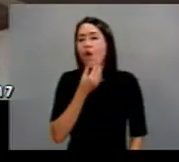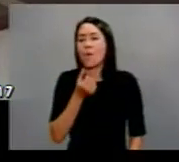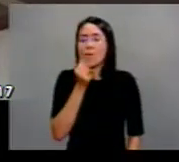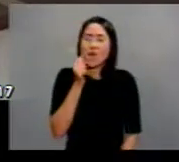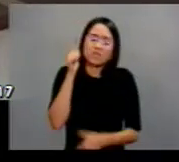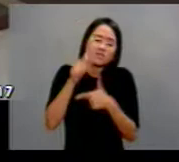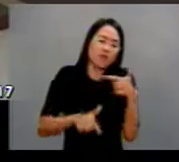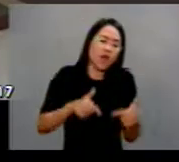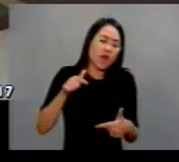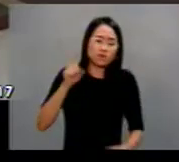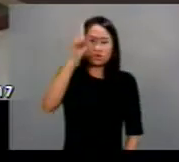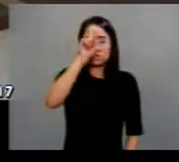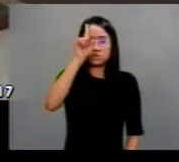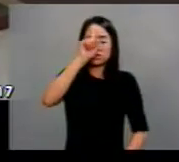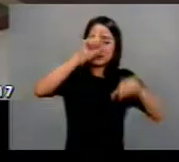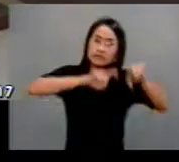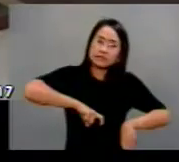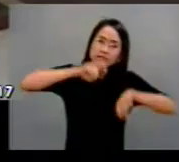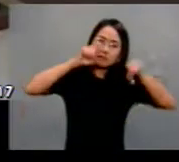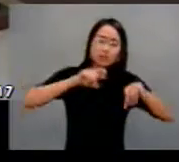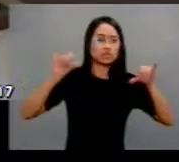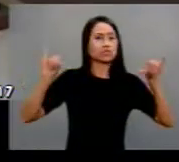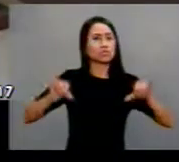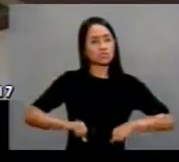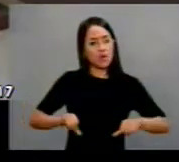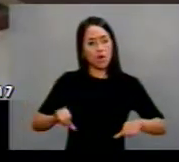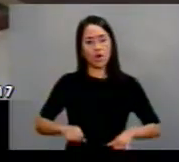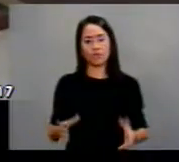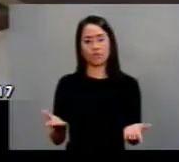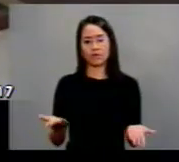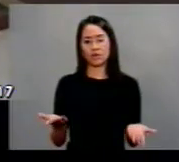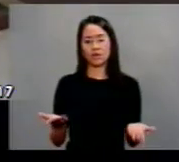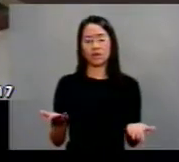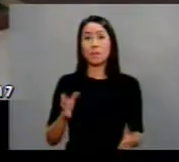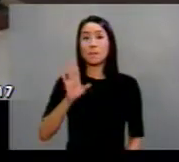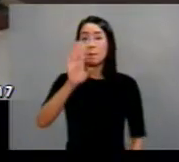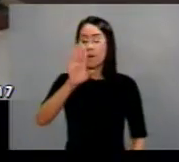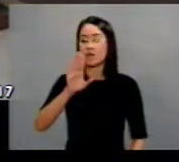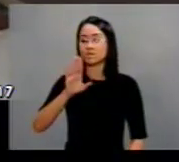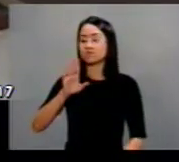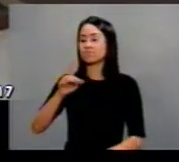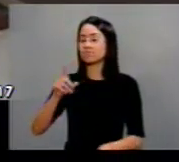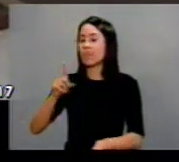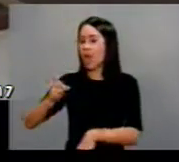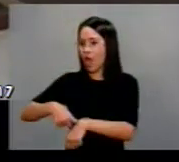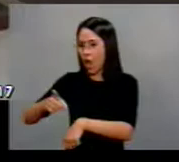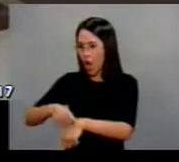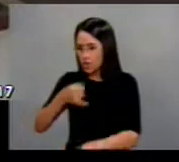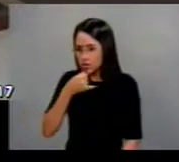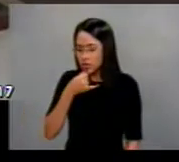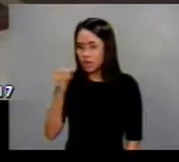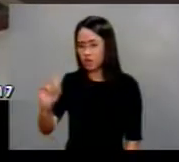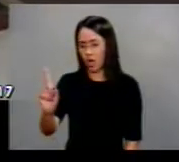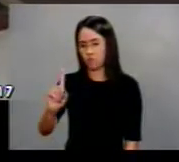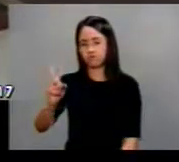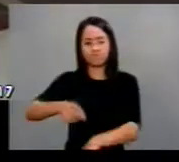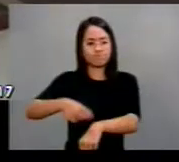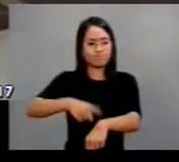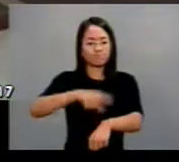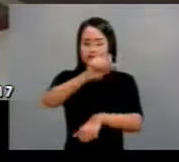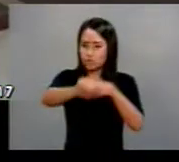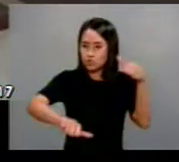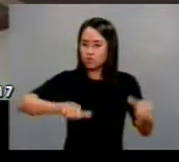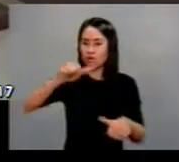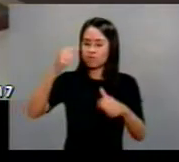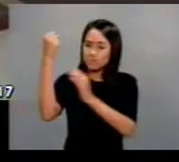todos os dias no campo e na cidade, se essas pessoas, nesses momentos de profunda adversidade, não tivessem tenacidade,